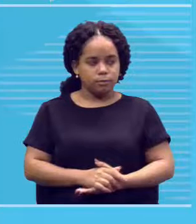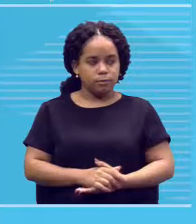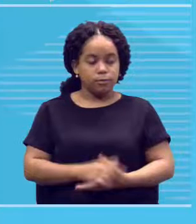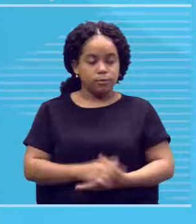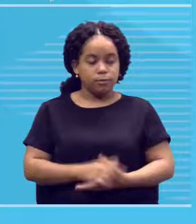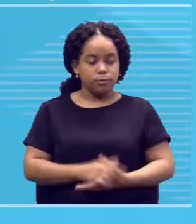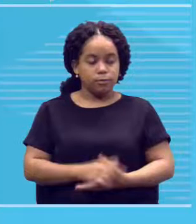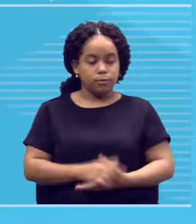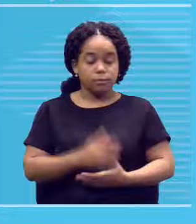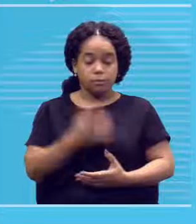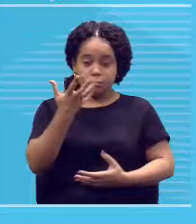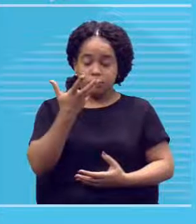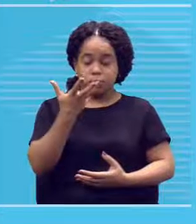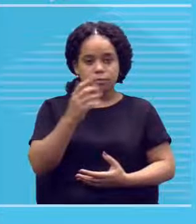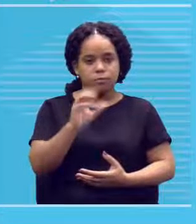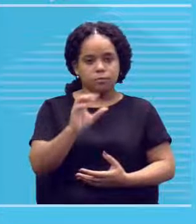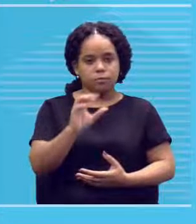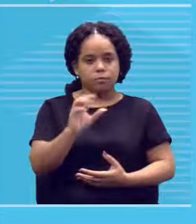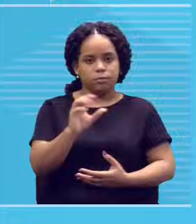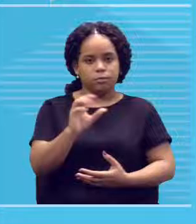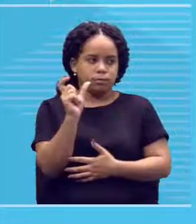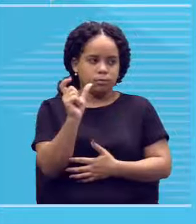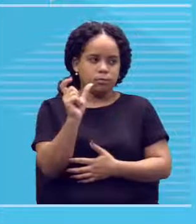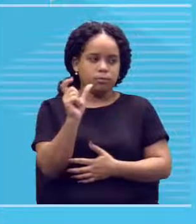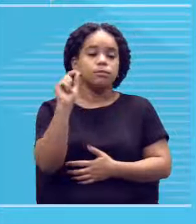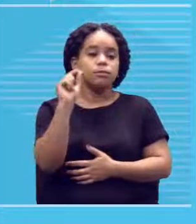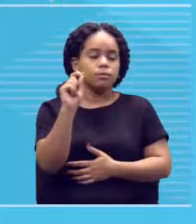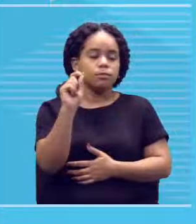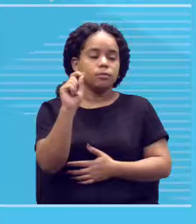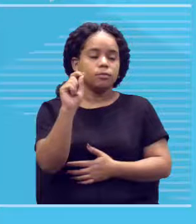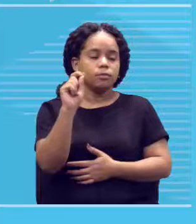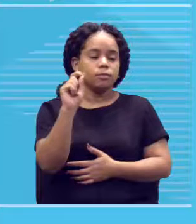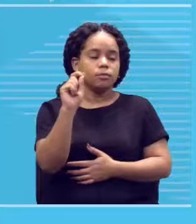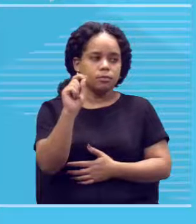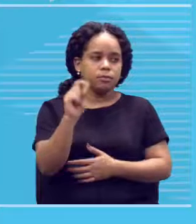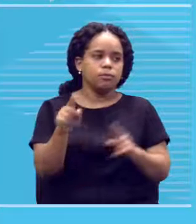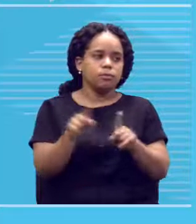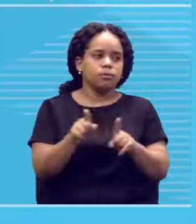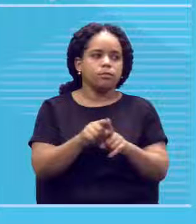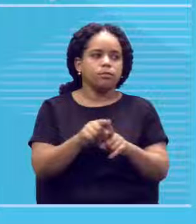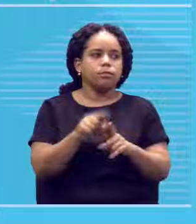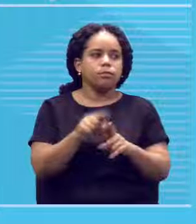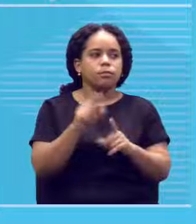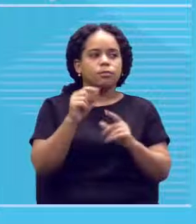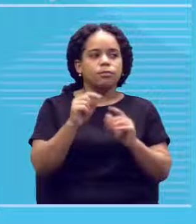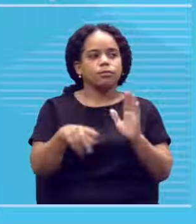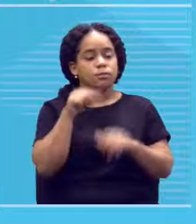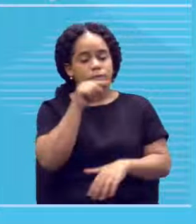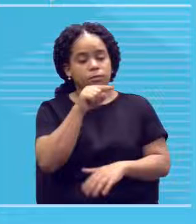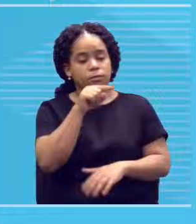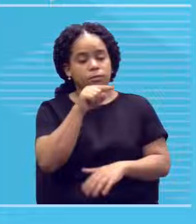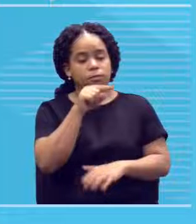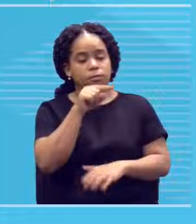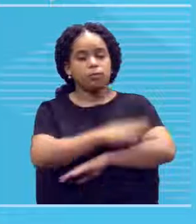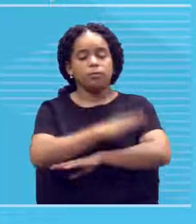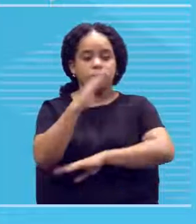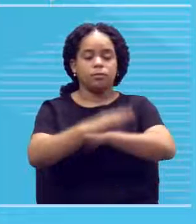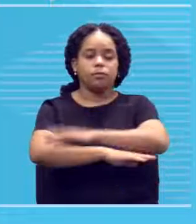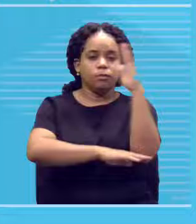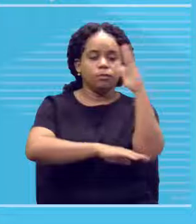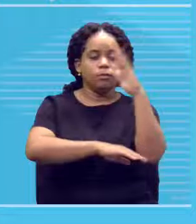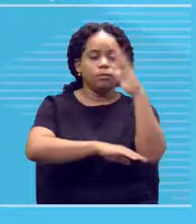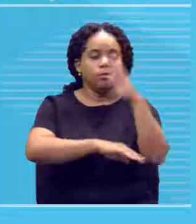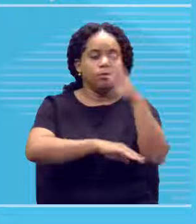ele quer aqui ó é a palavra que esse guarda-roupa o onde